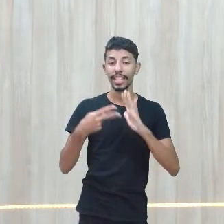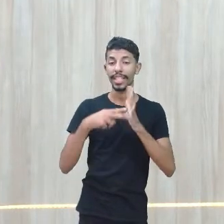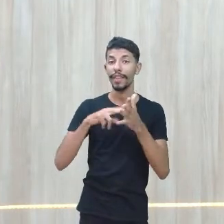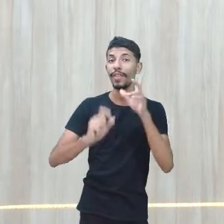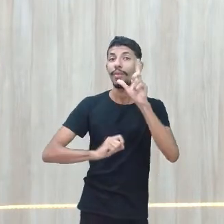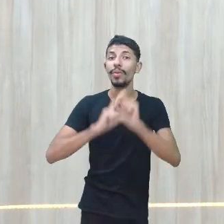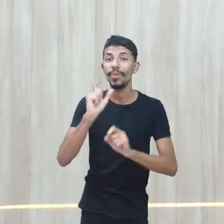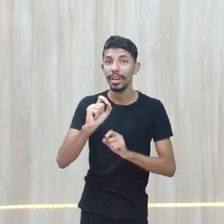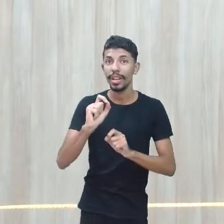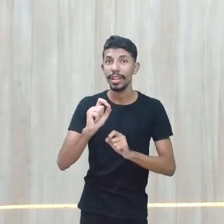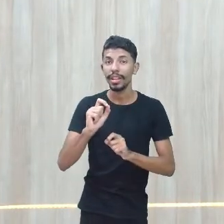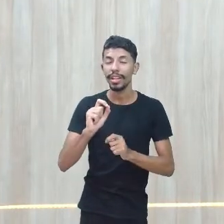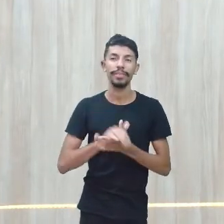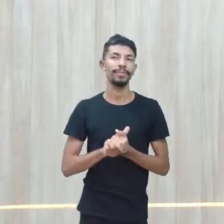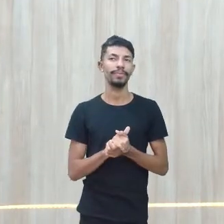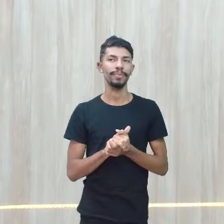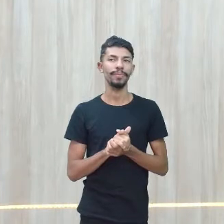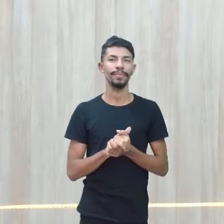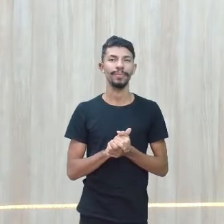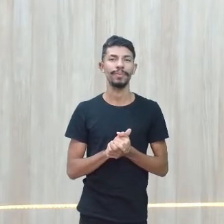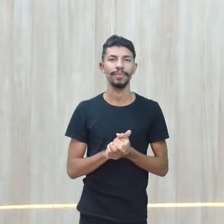Significa dizer que